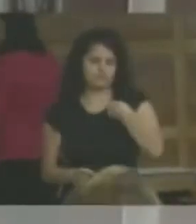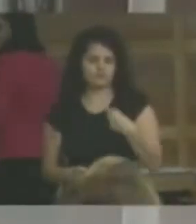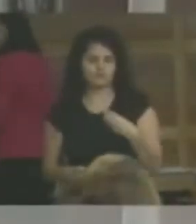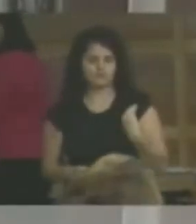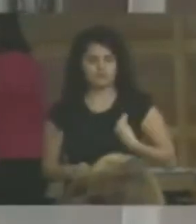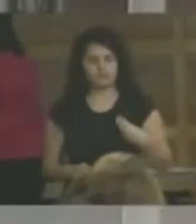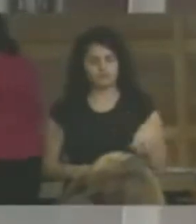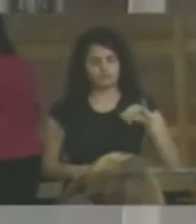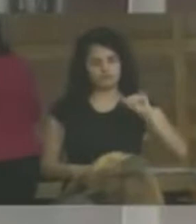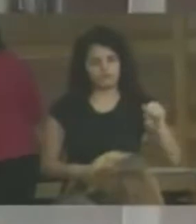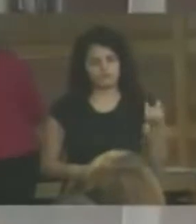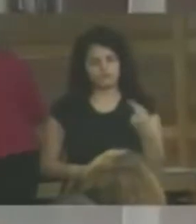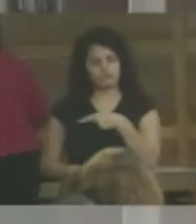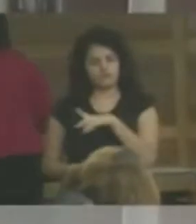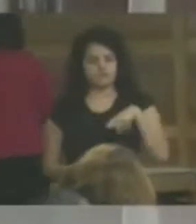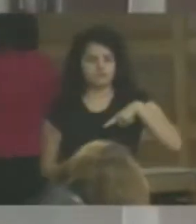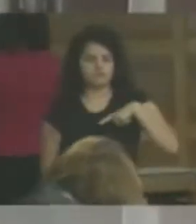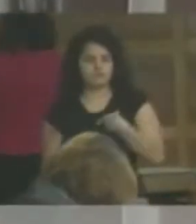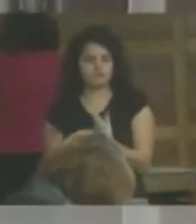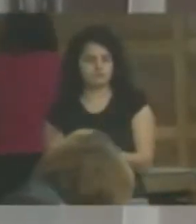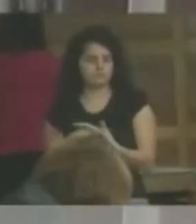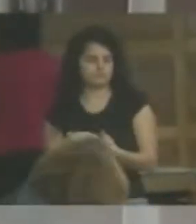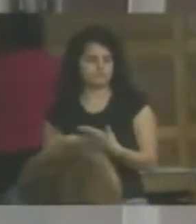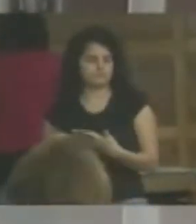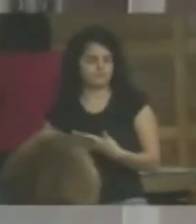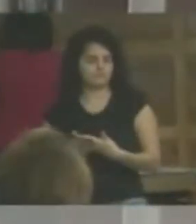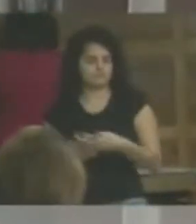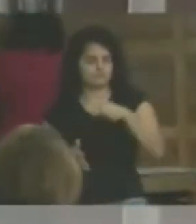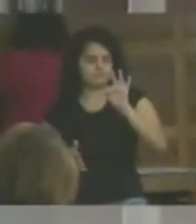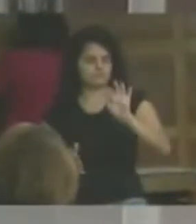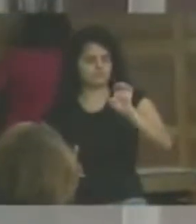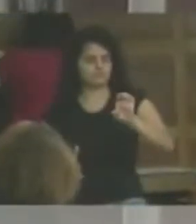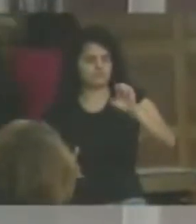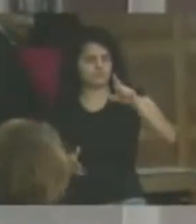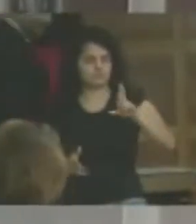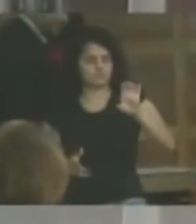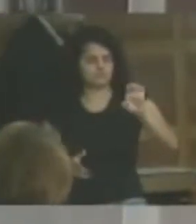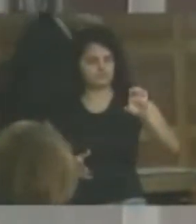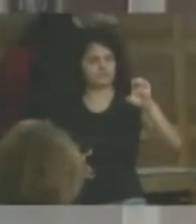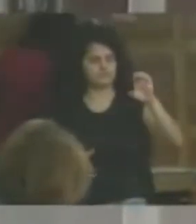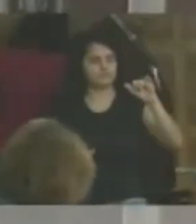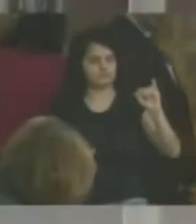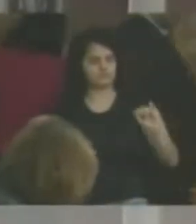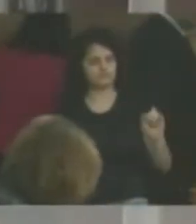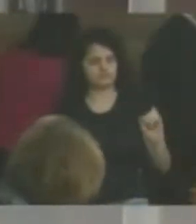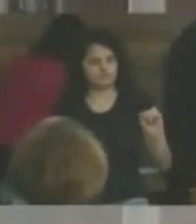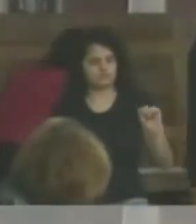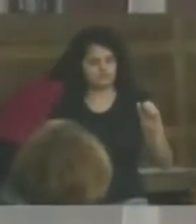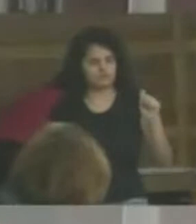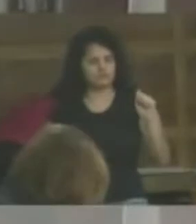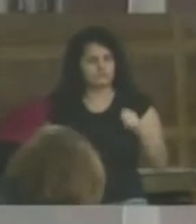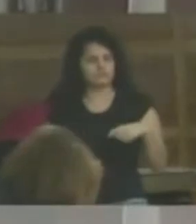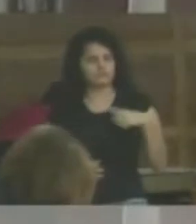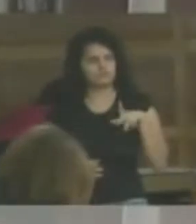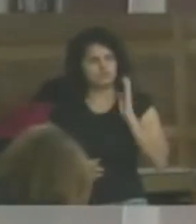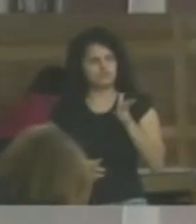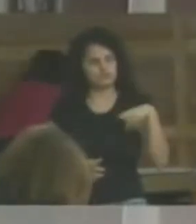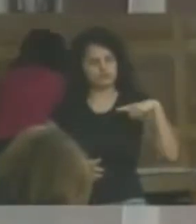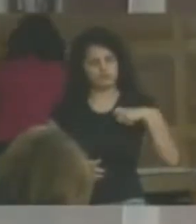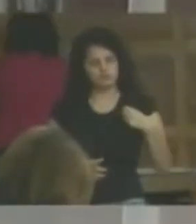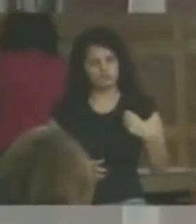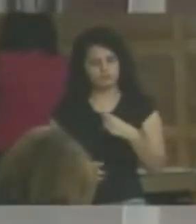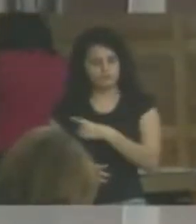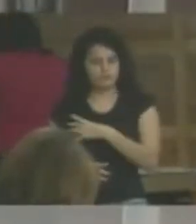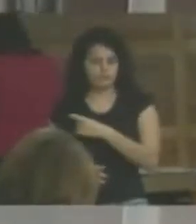Japuíba, nós temos uma escola, Tereza Pinheiro de Almeida, uma escola também que já sofreu esse vandalismo. Teve uma vez que eles quebraram 7